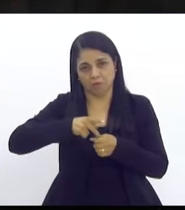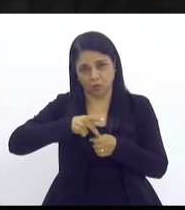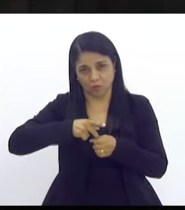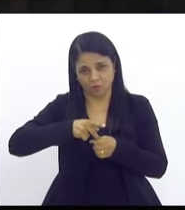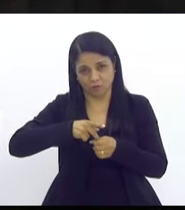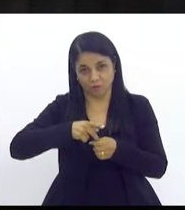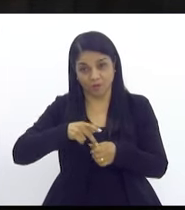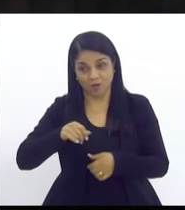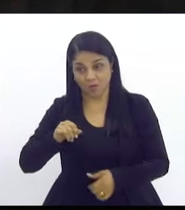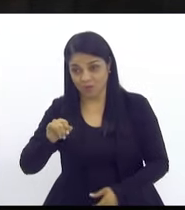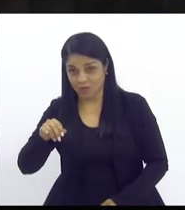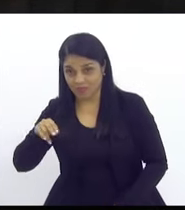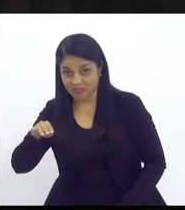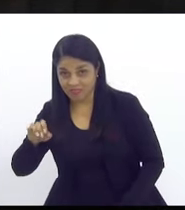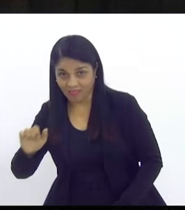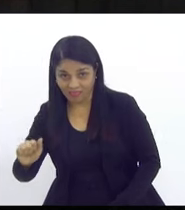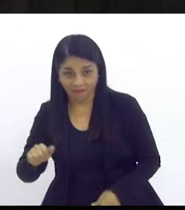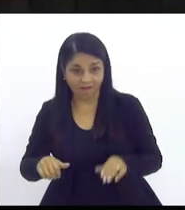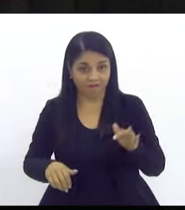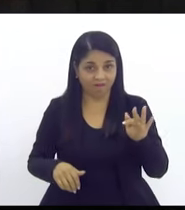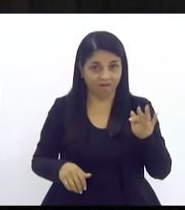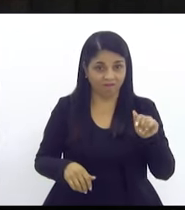o INEA e a Fazenda